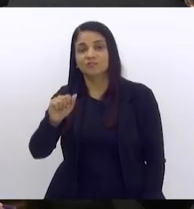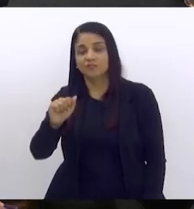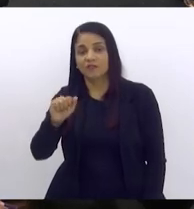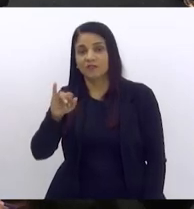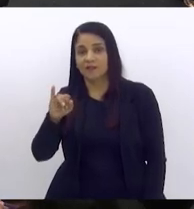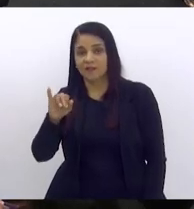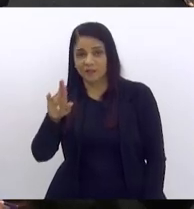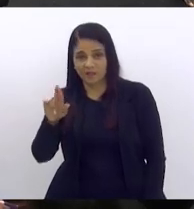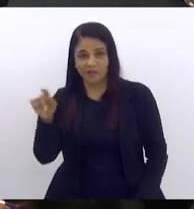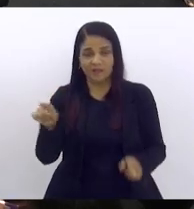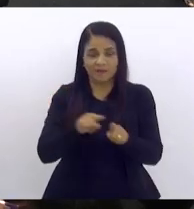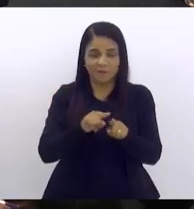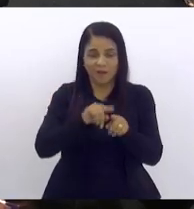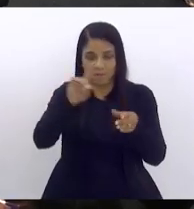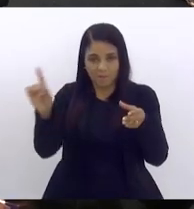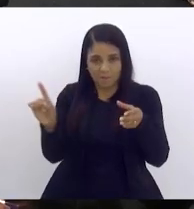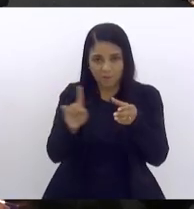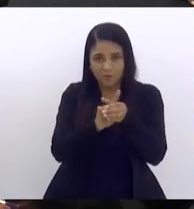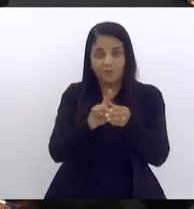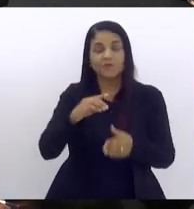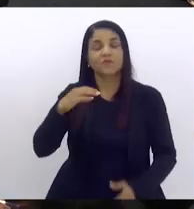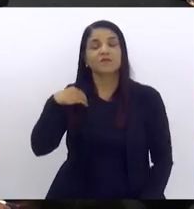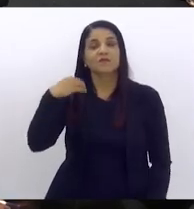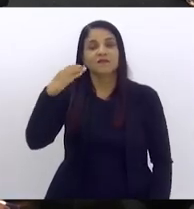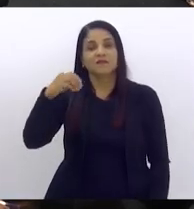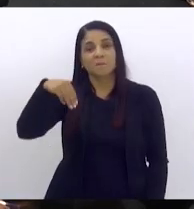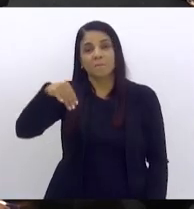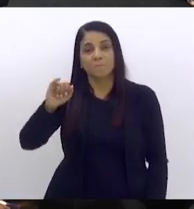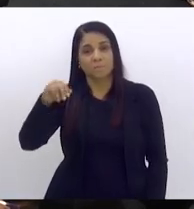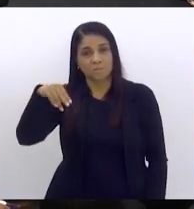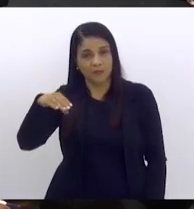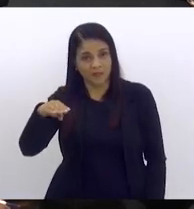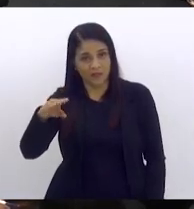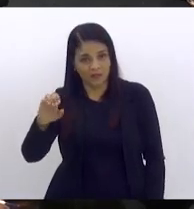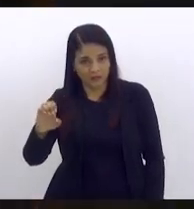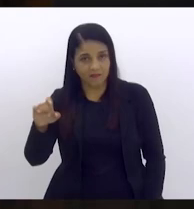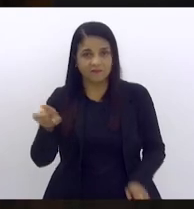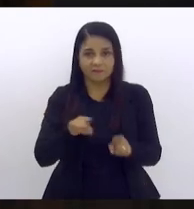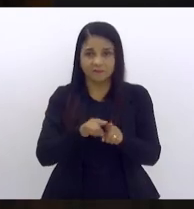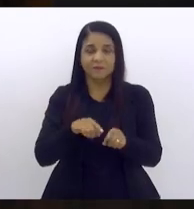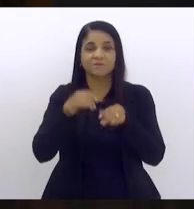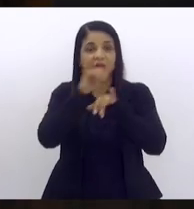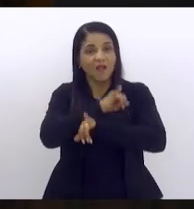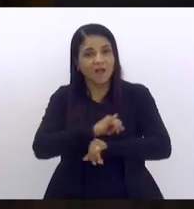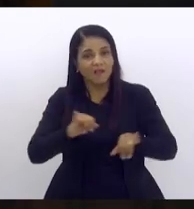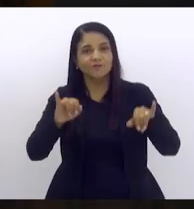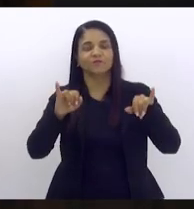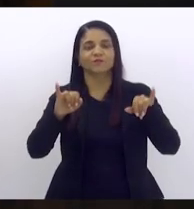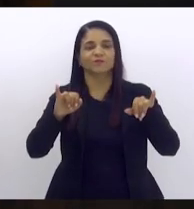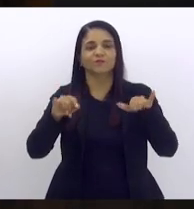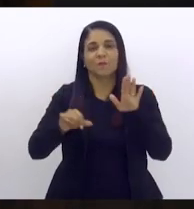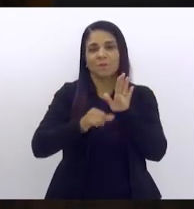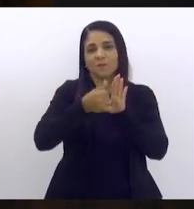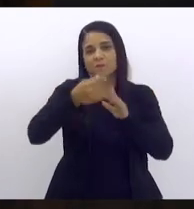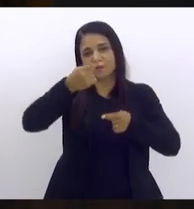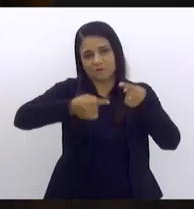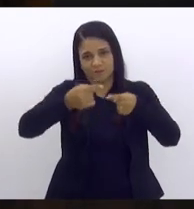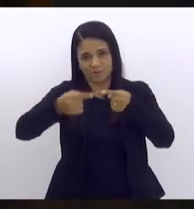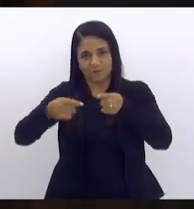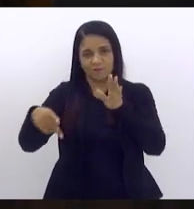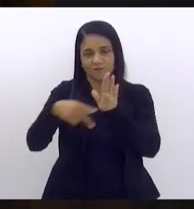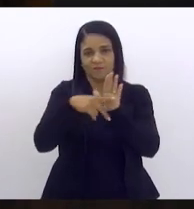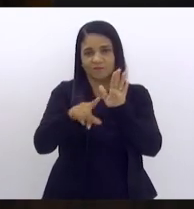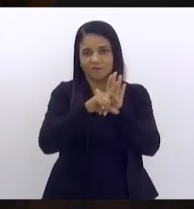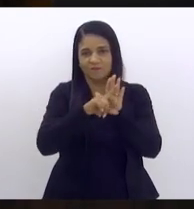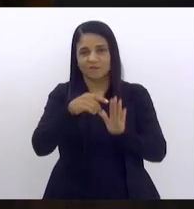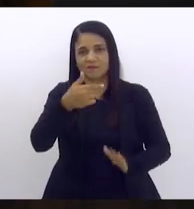O deputado Carlos Mink e a deputada Carlos Mink. Anuncio. Em primeira discussão, projeto de